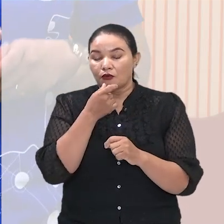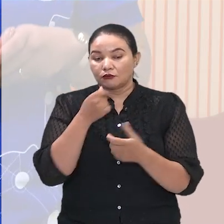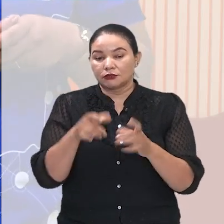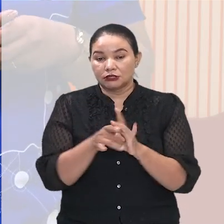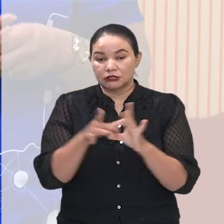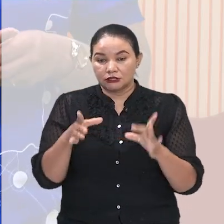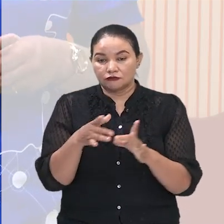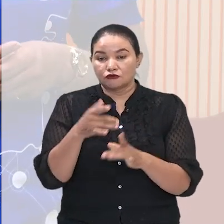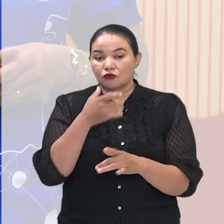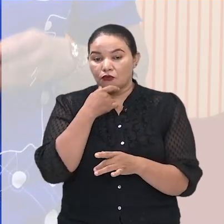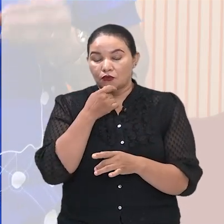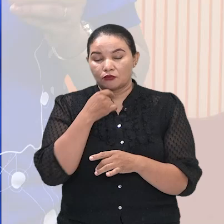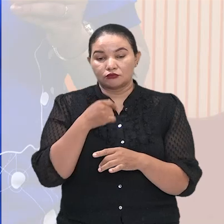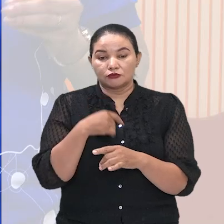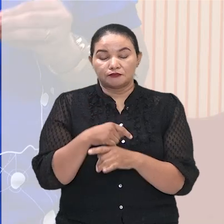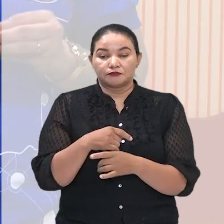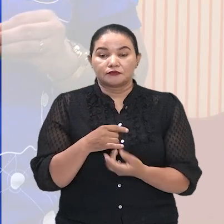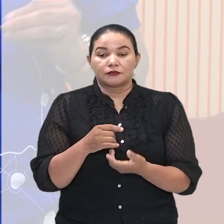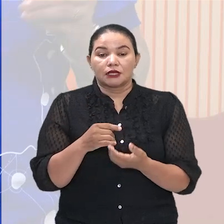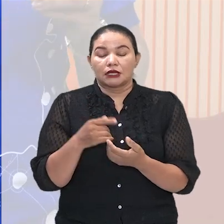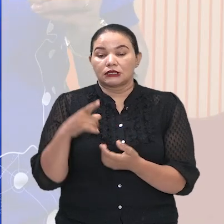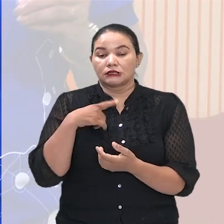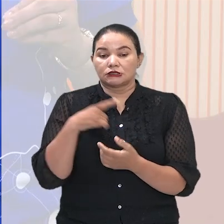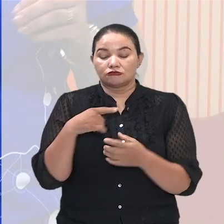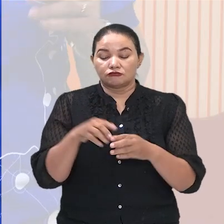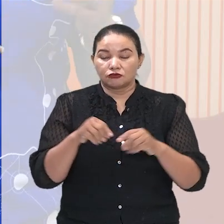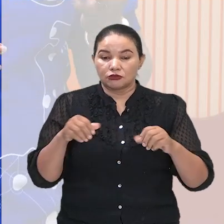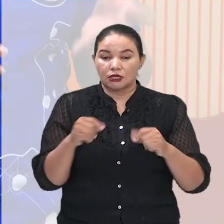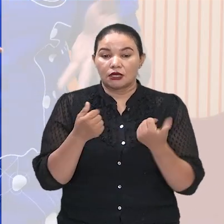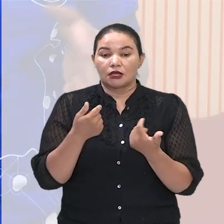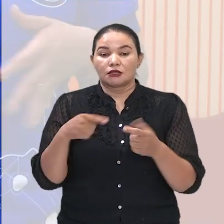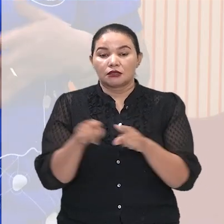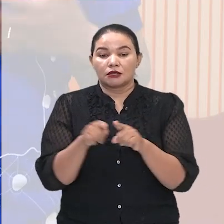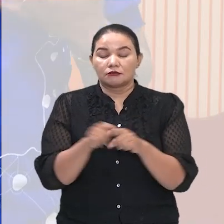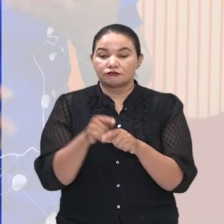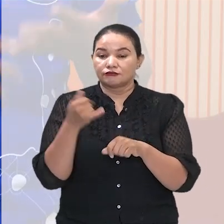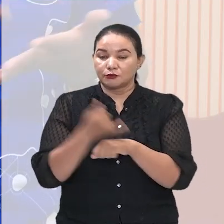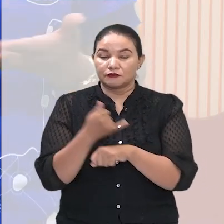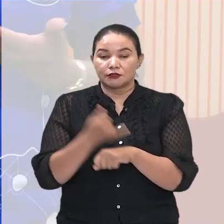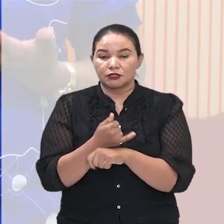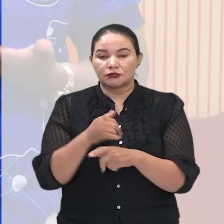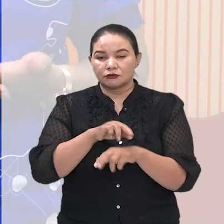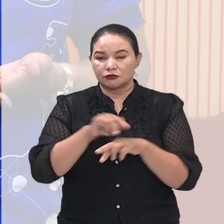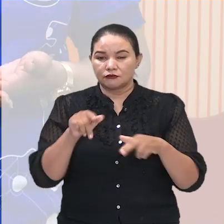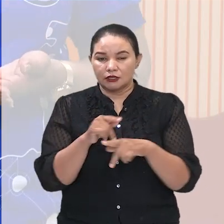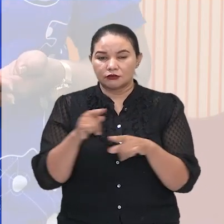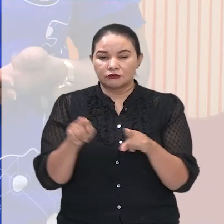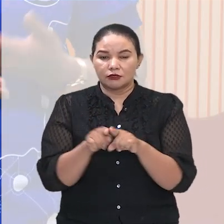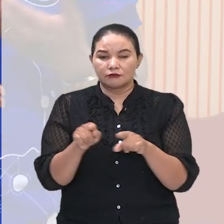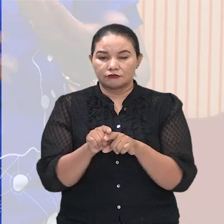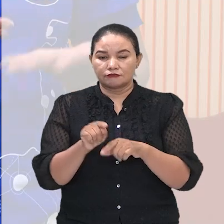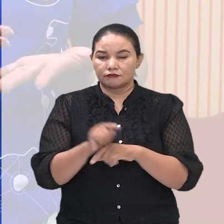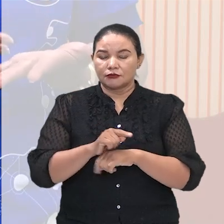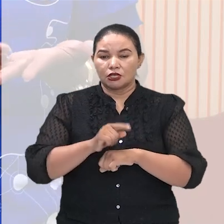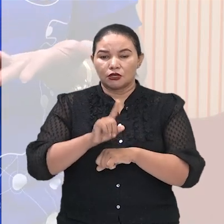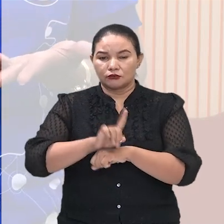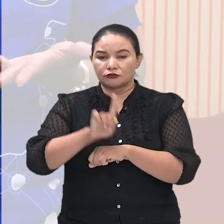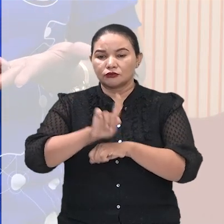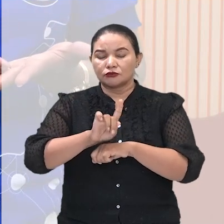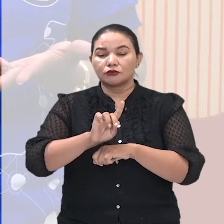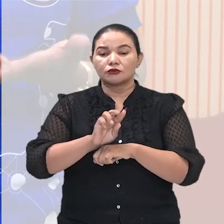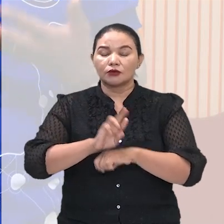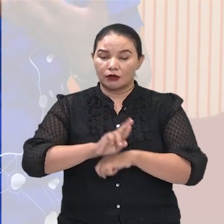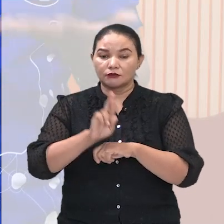terras, sem engenho, carpinteiro, ferreiro e capatazes e outros tipos de trabalho